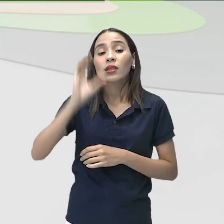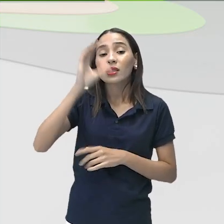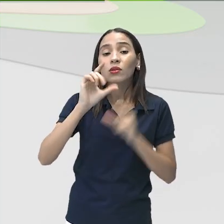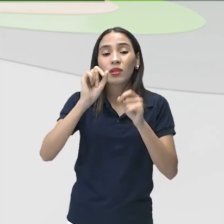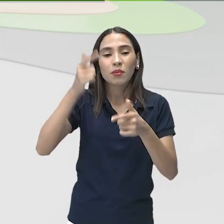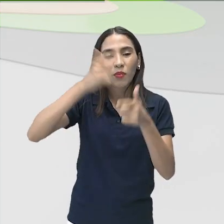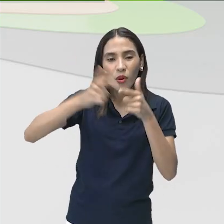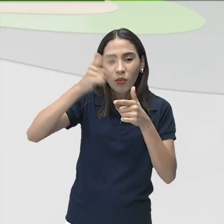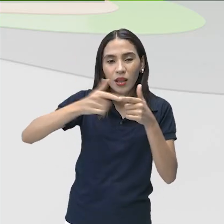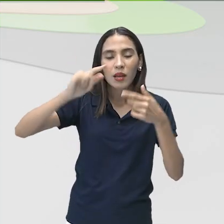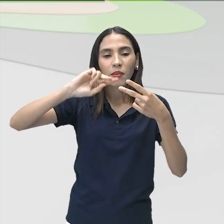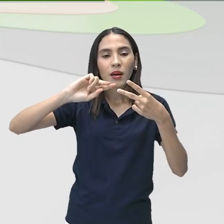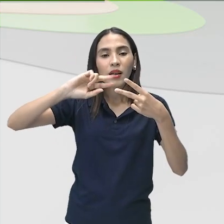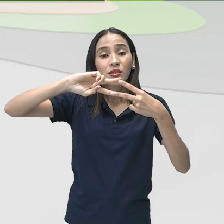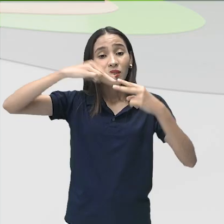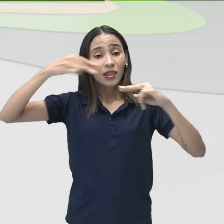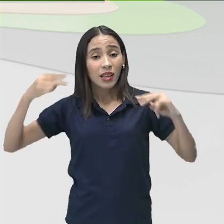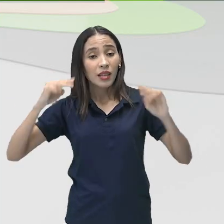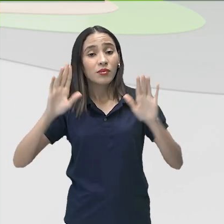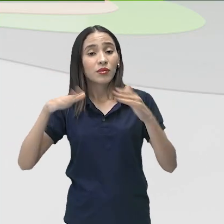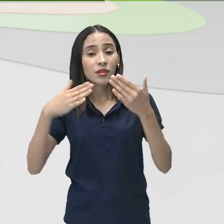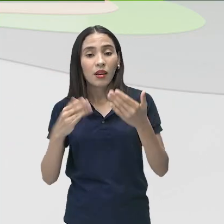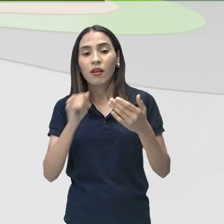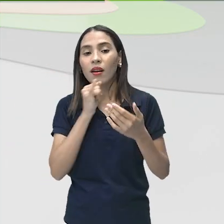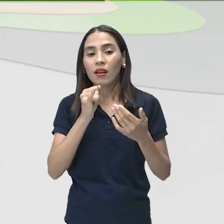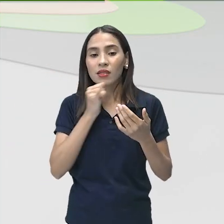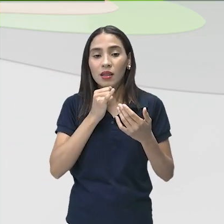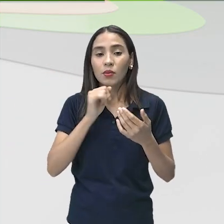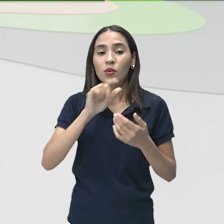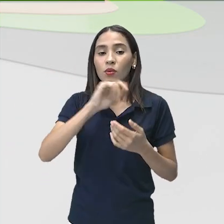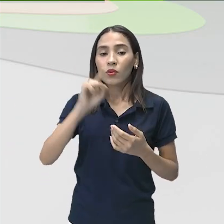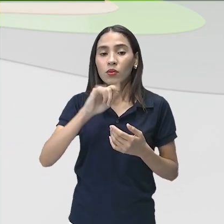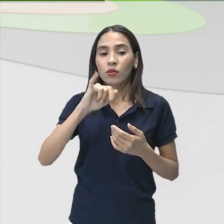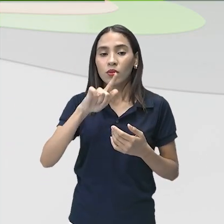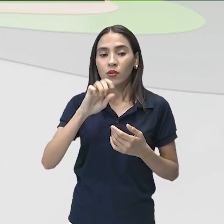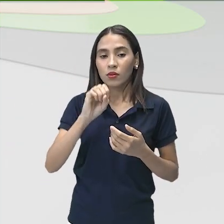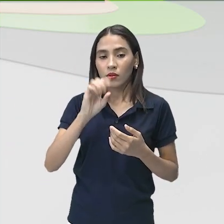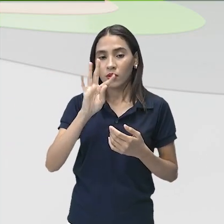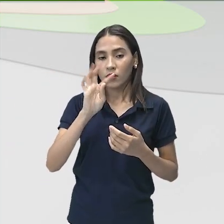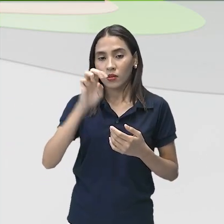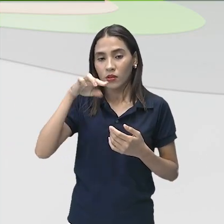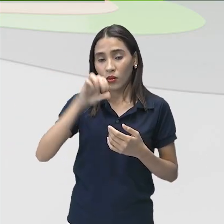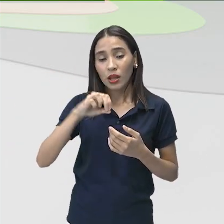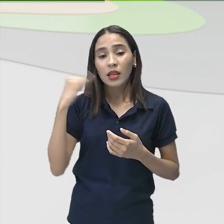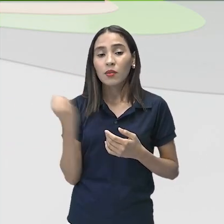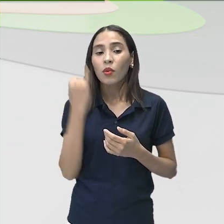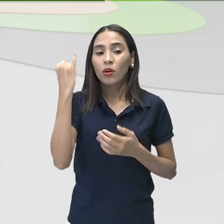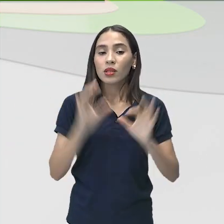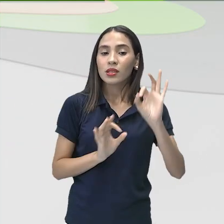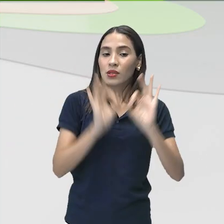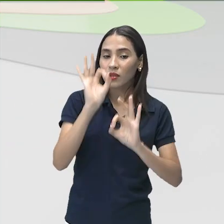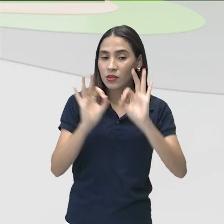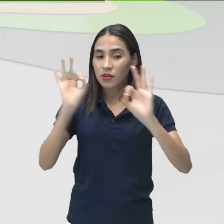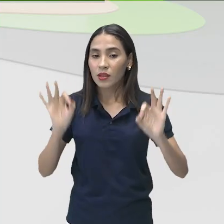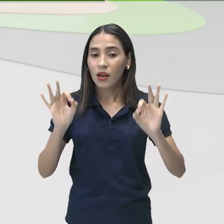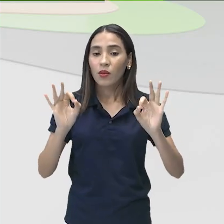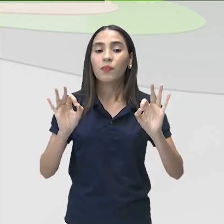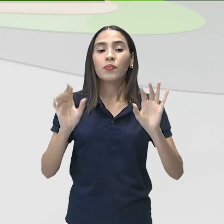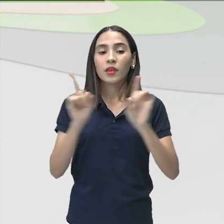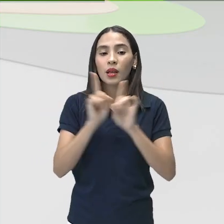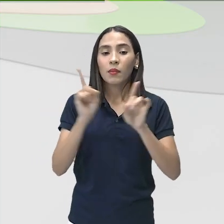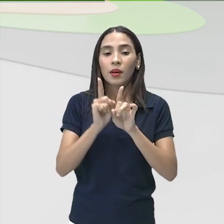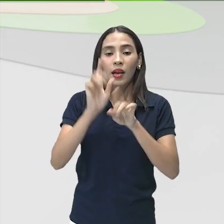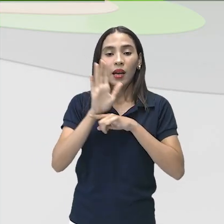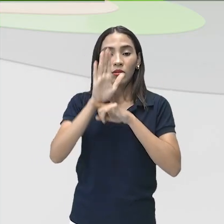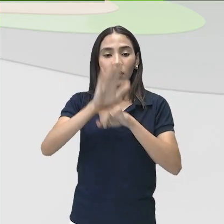gerando erros genéticos. Portanto, o zigóteno é fundamental para assegurar uma divisão meiótica organizada e para contribuir